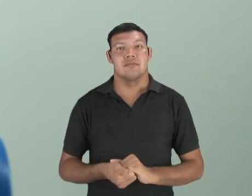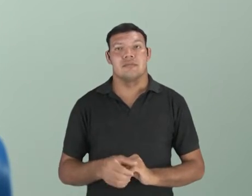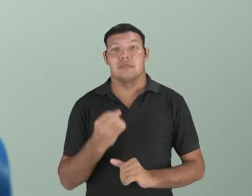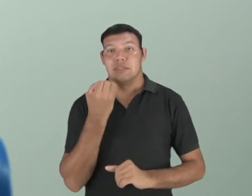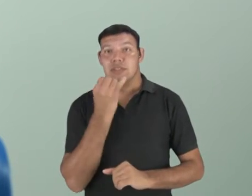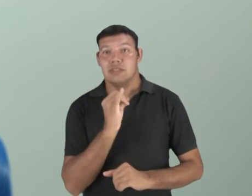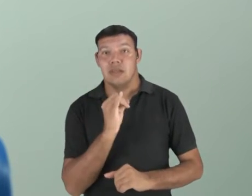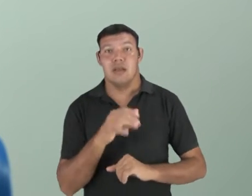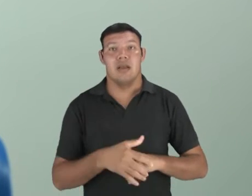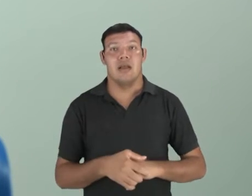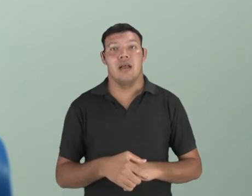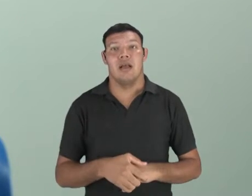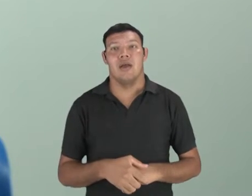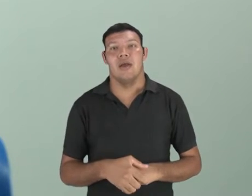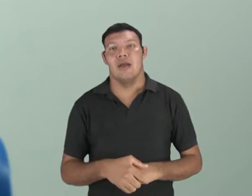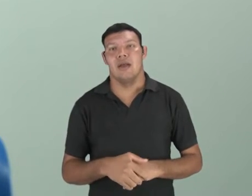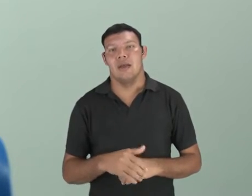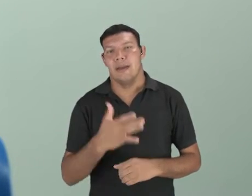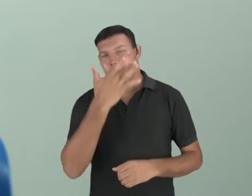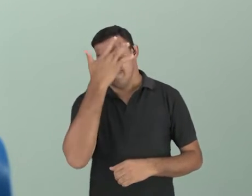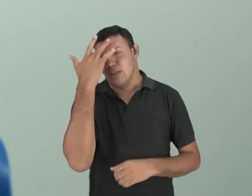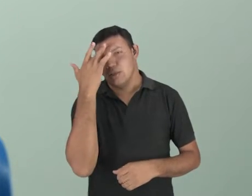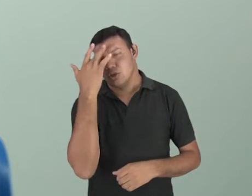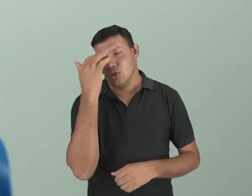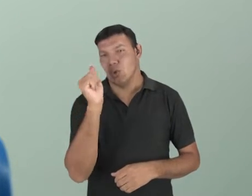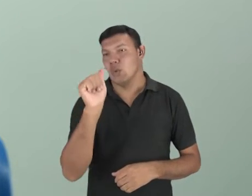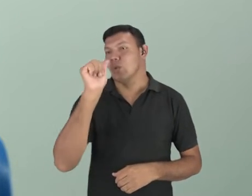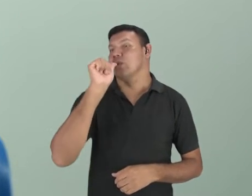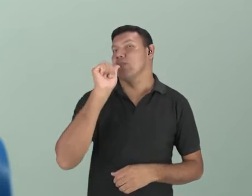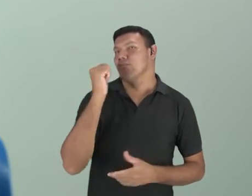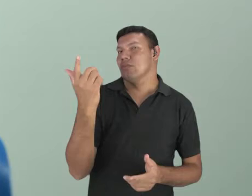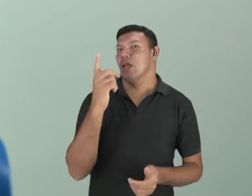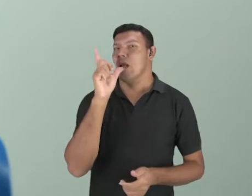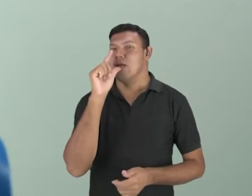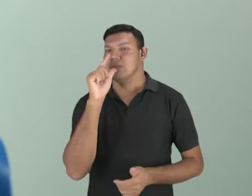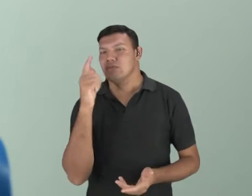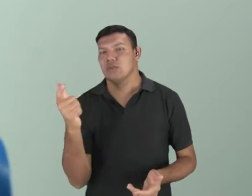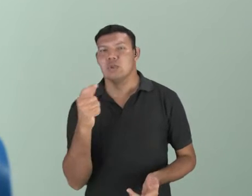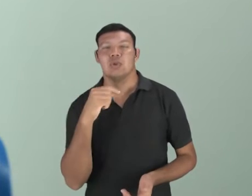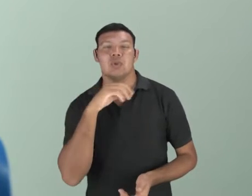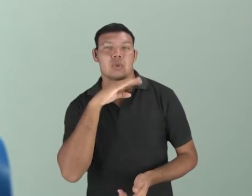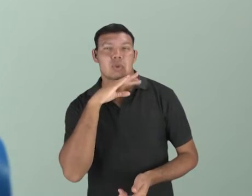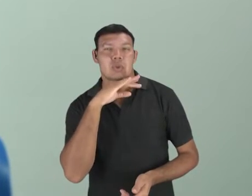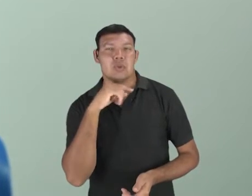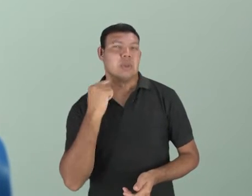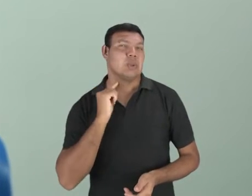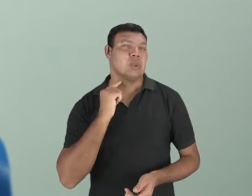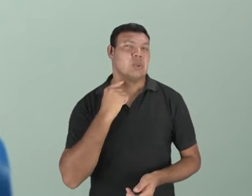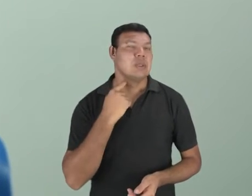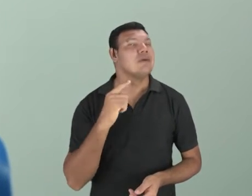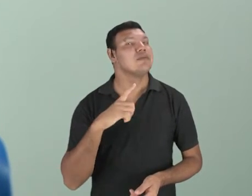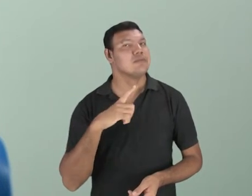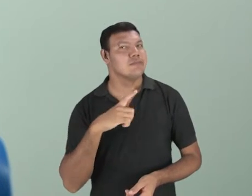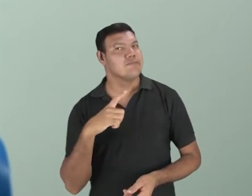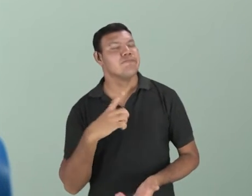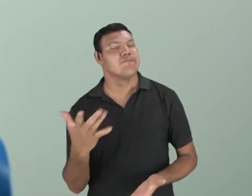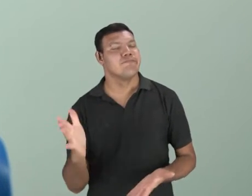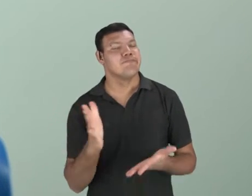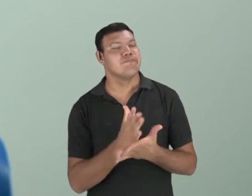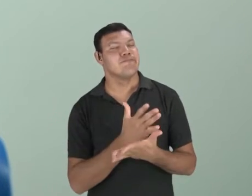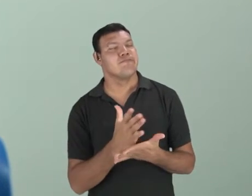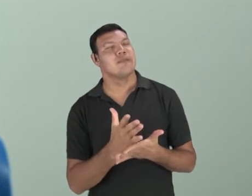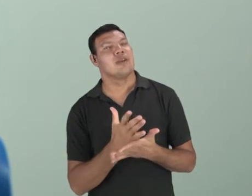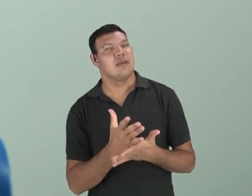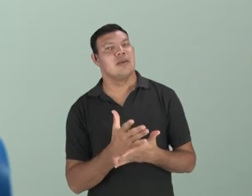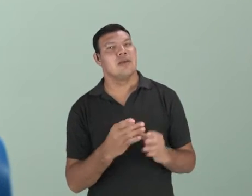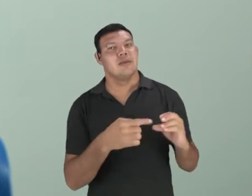humano bebe uma água que ela não esteja apropriada para uso. Essa água pode ser que nela tenha aí algum